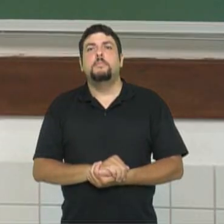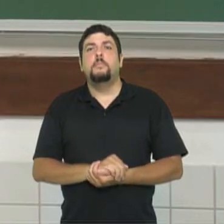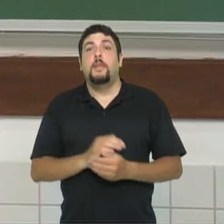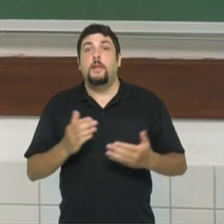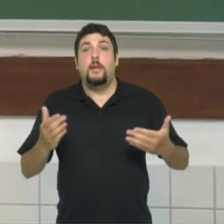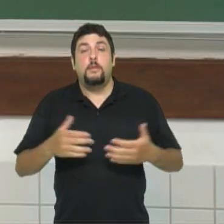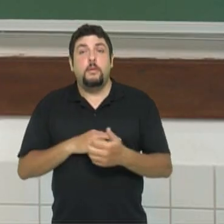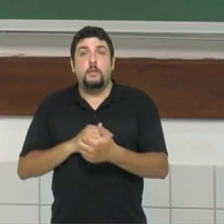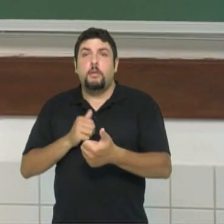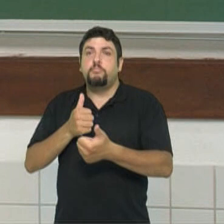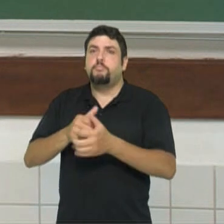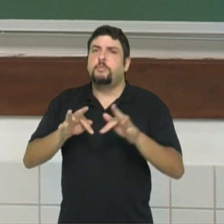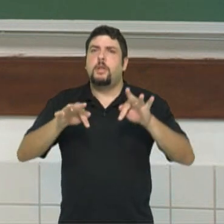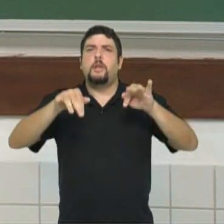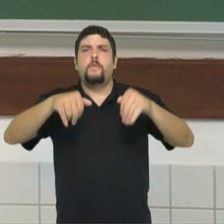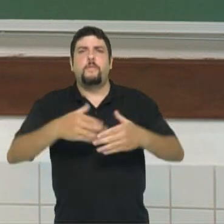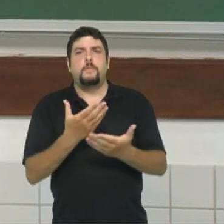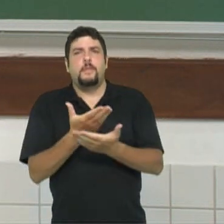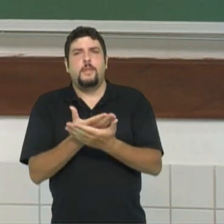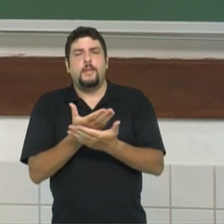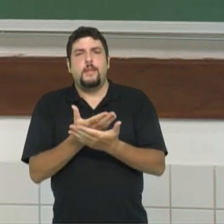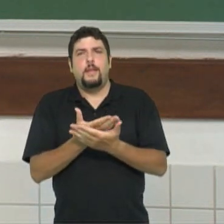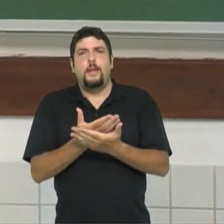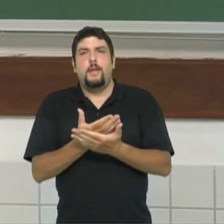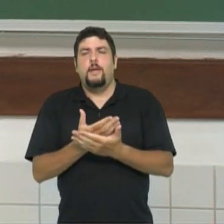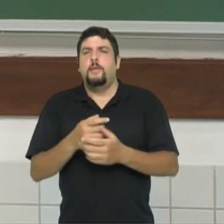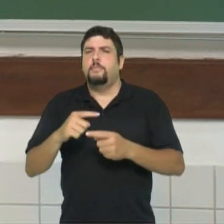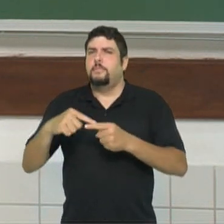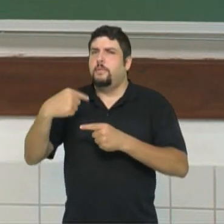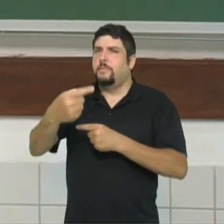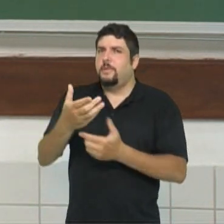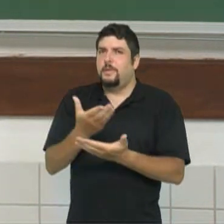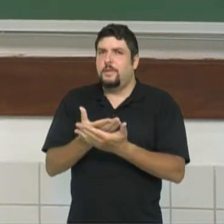Chegamos então ao final da nossa aula. Aguardo vocês na aula